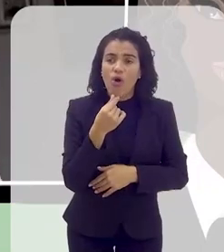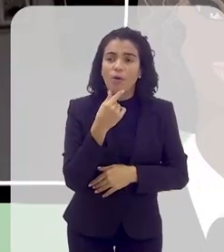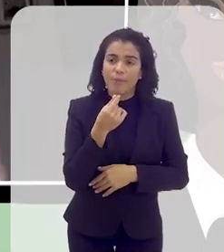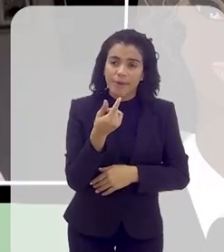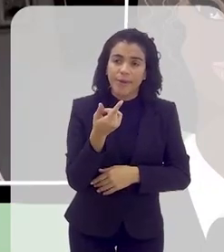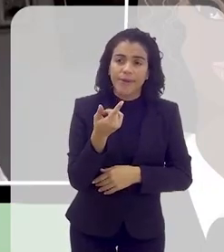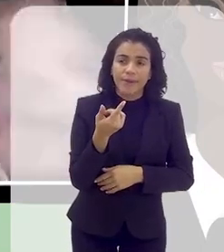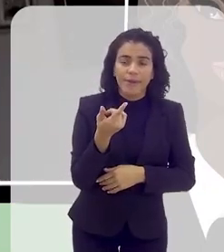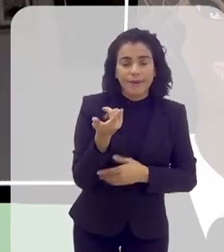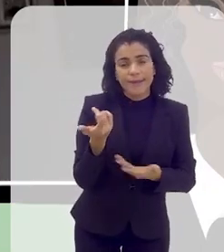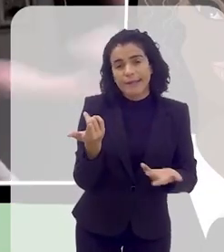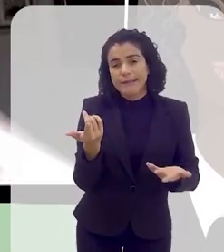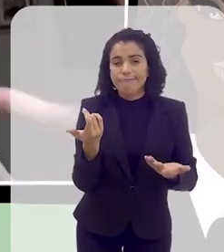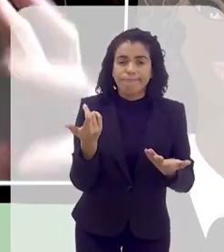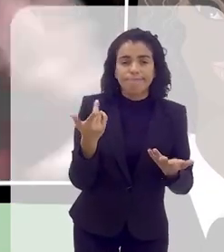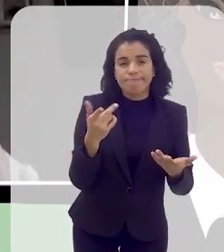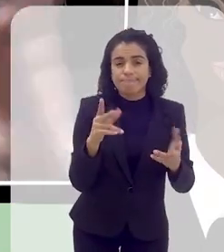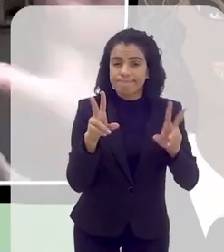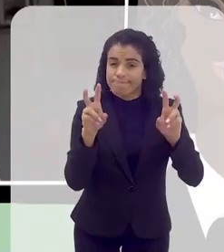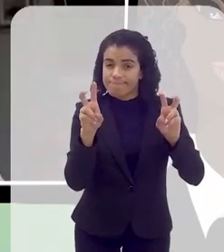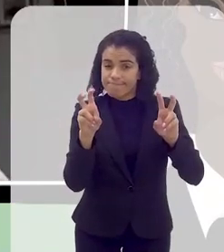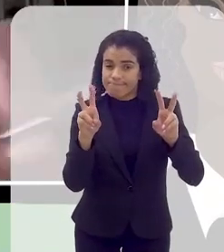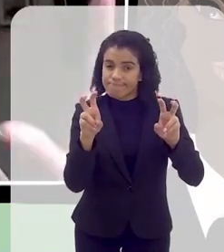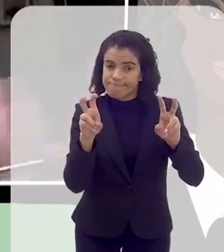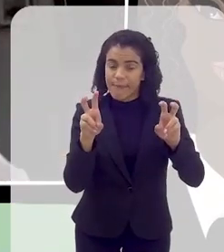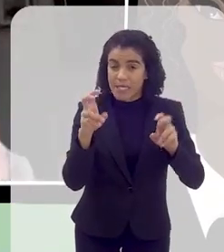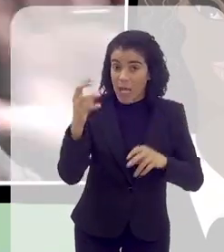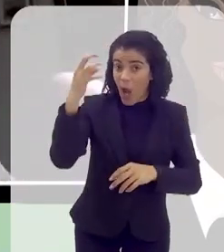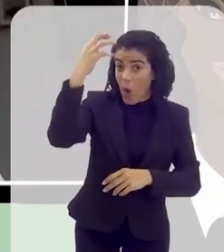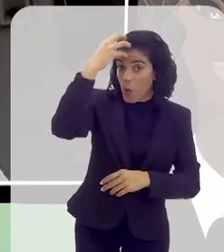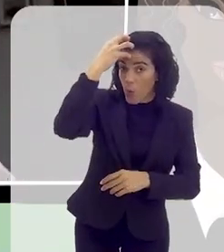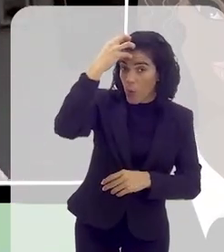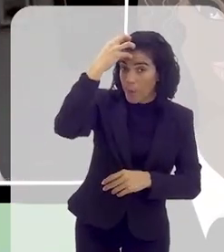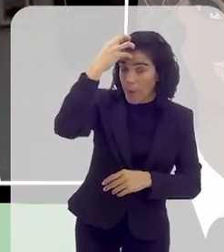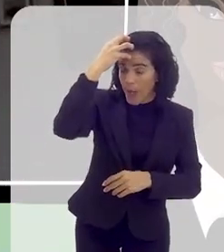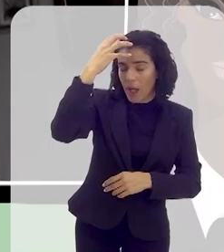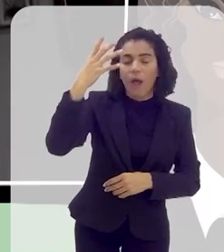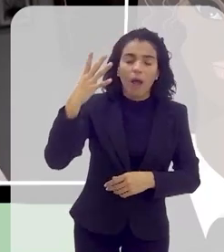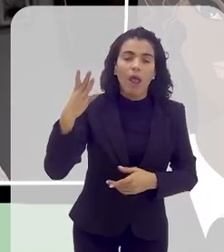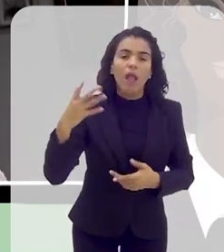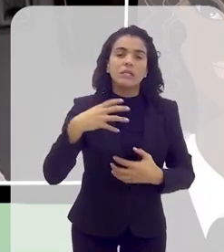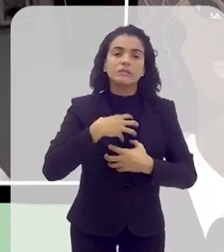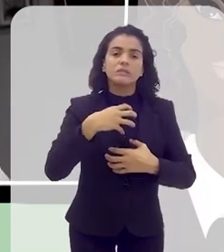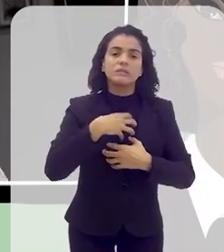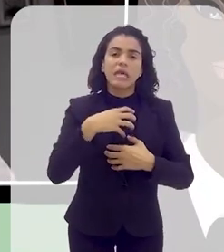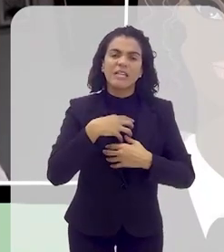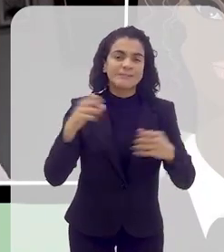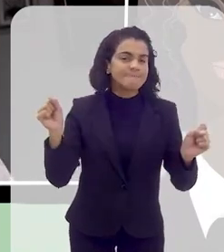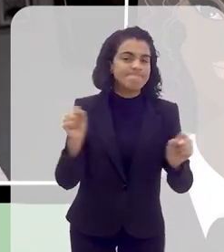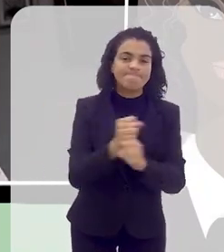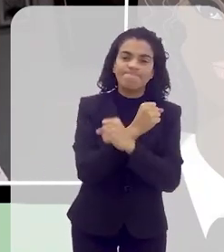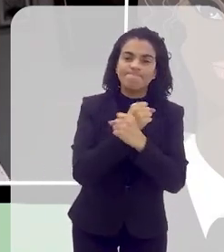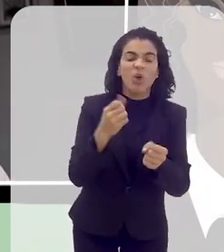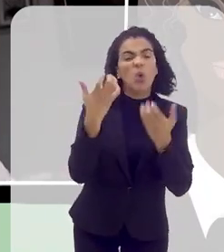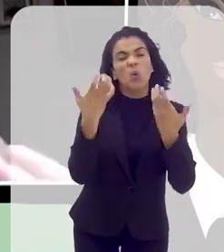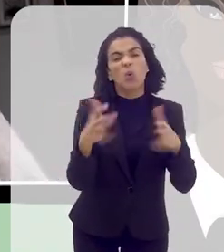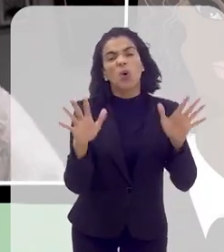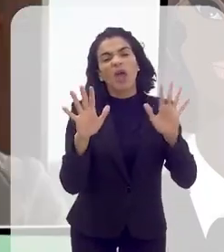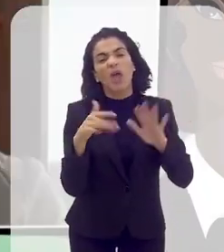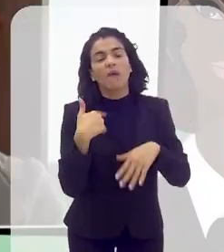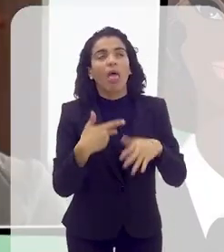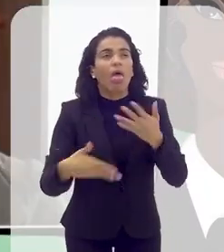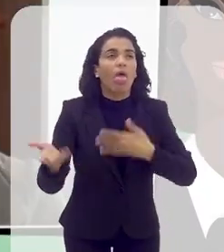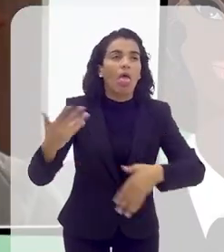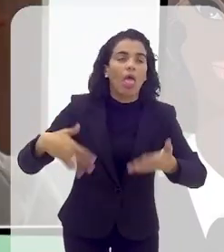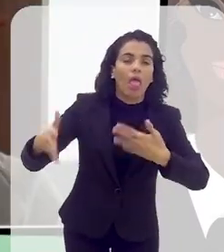a Denise está falando, por esse requisito aí total, essa culpa que assombra, eles se sentem incapazes ou não